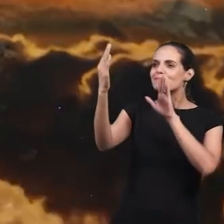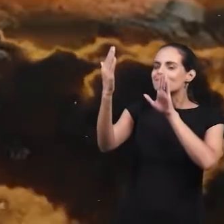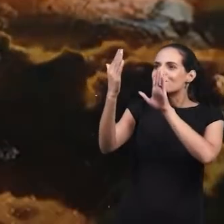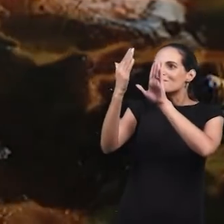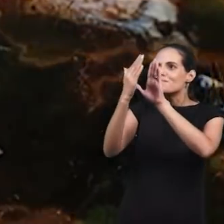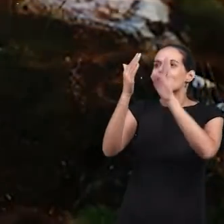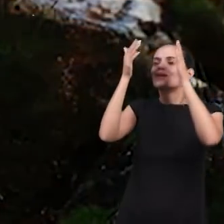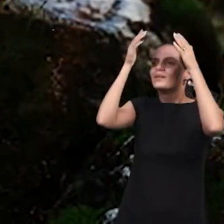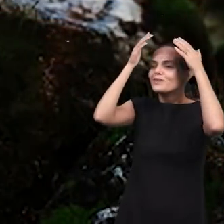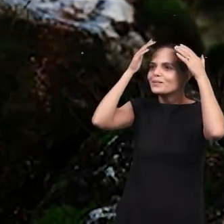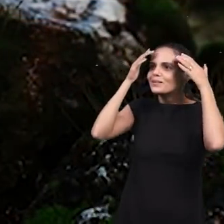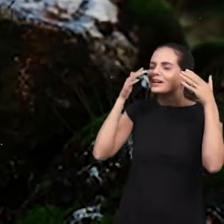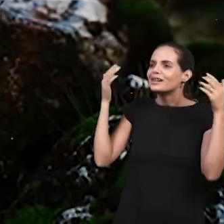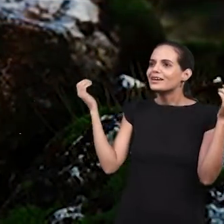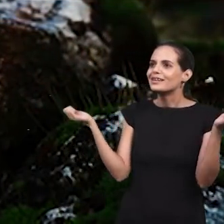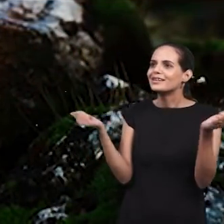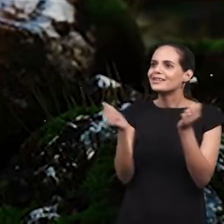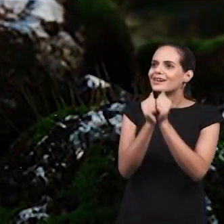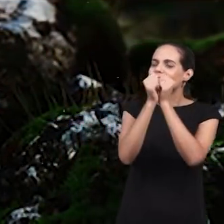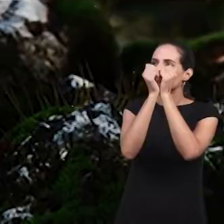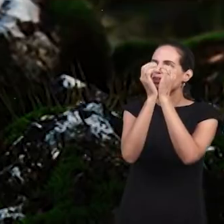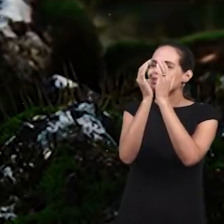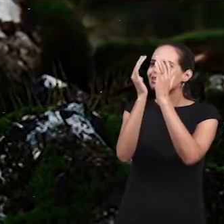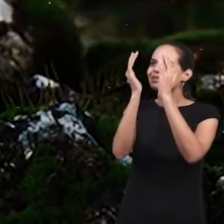Veremos o Rei da Glória.